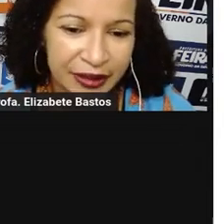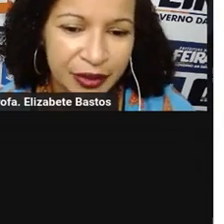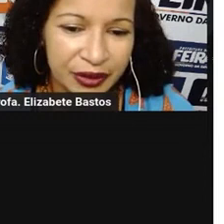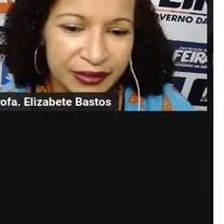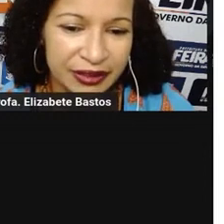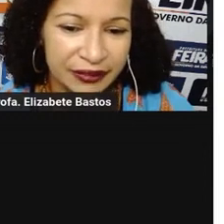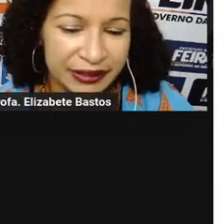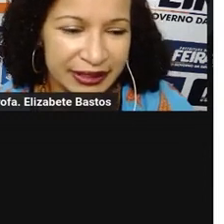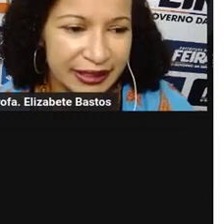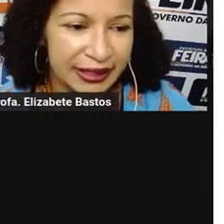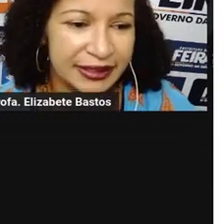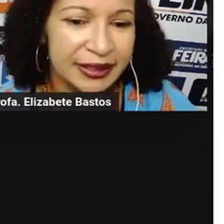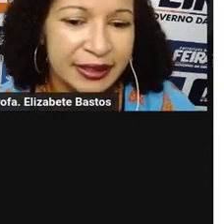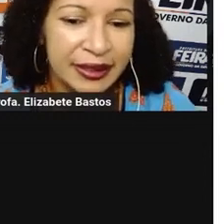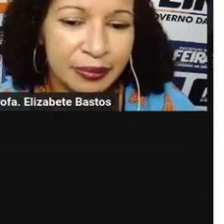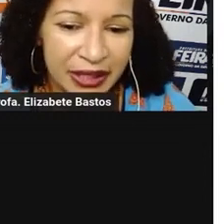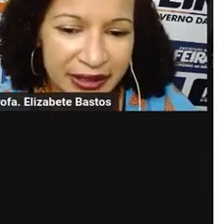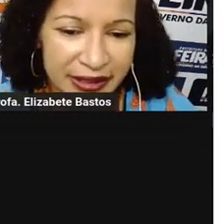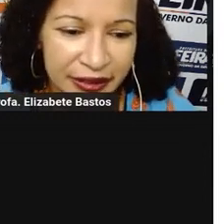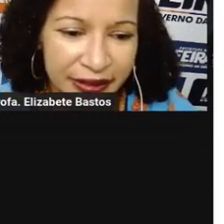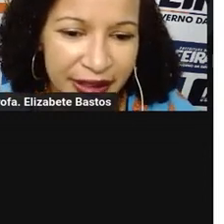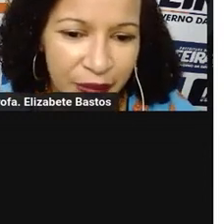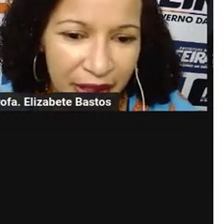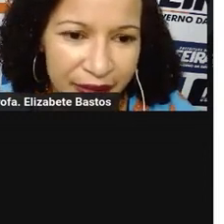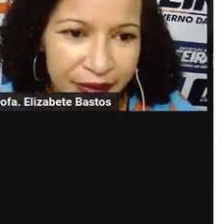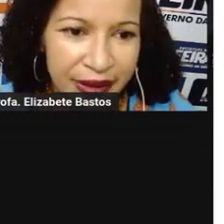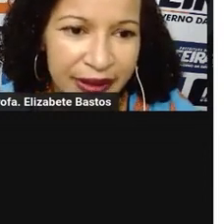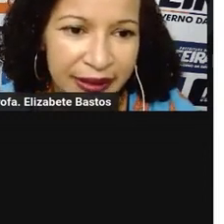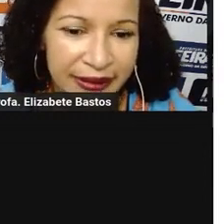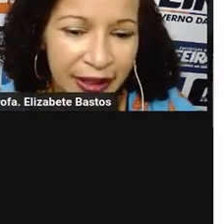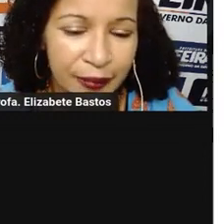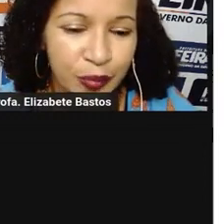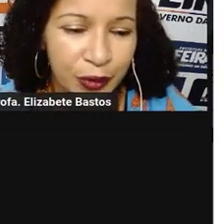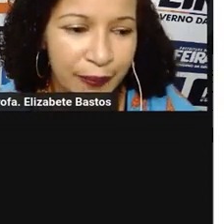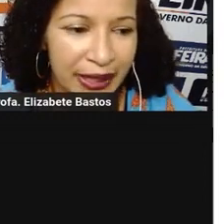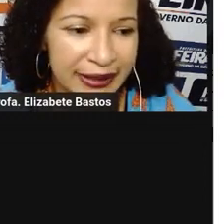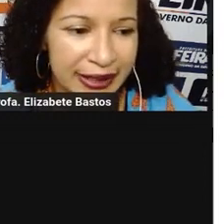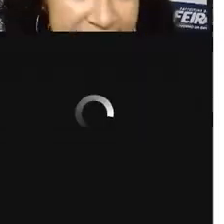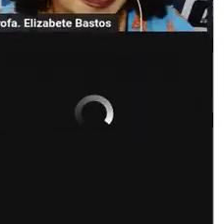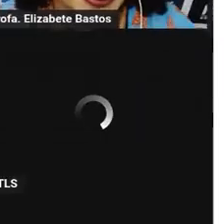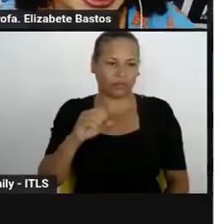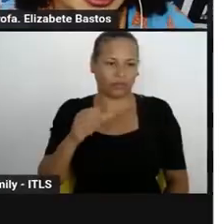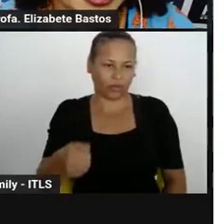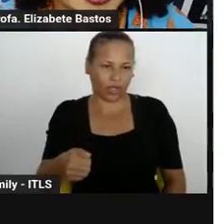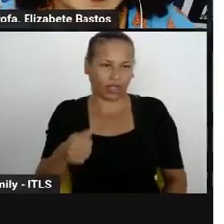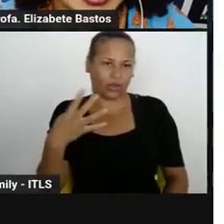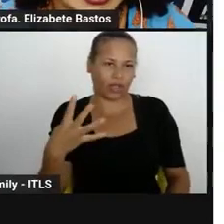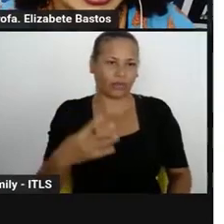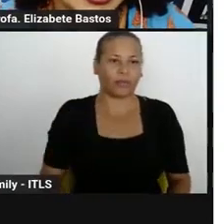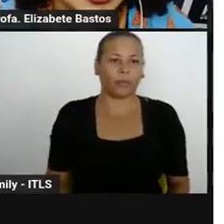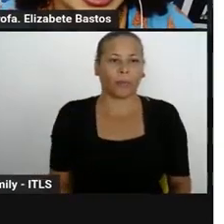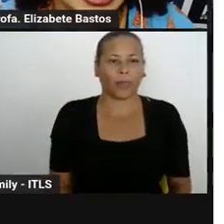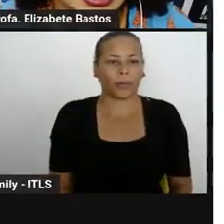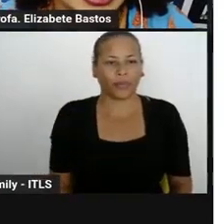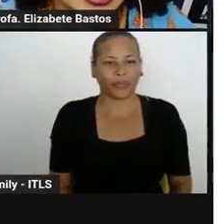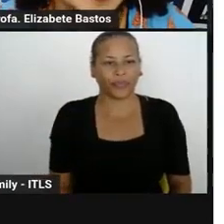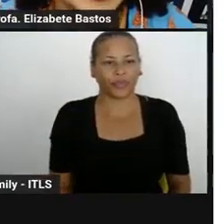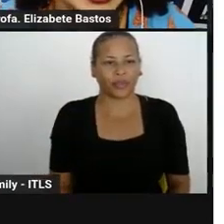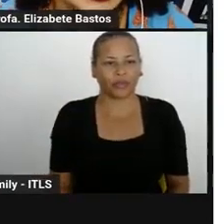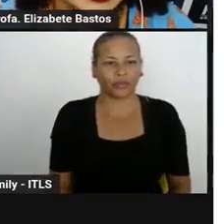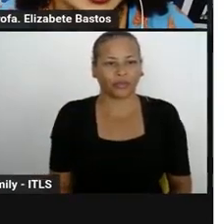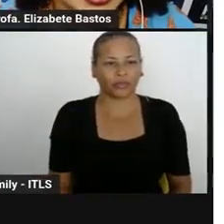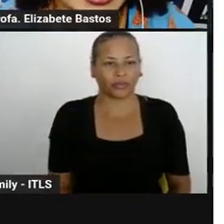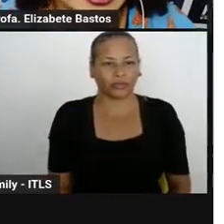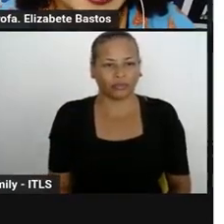Freire, 1997, página 134. Então, com base nessa epígrafe freiriana,